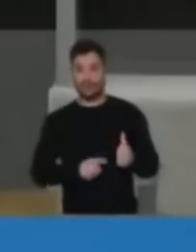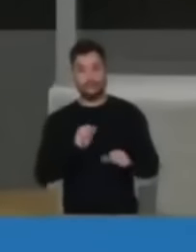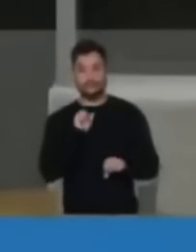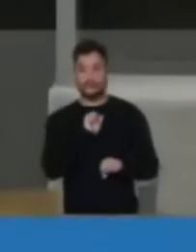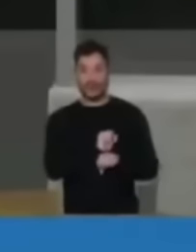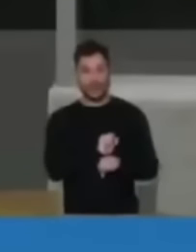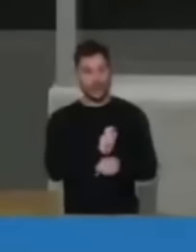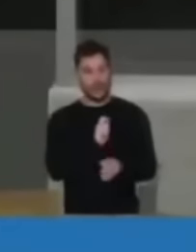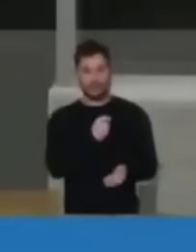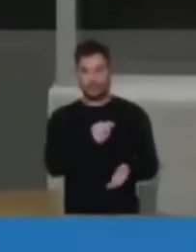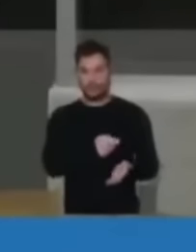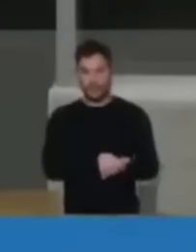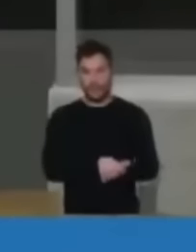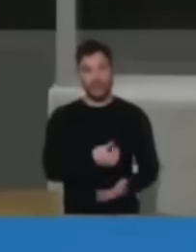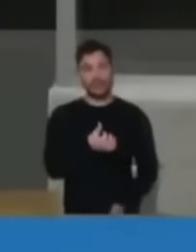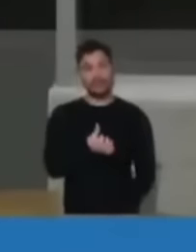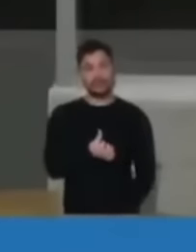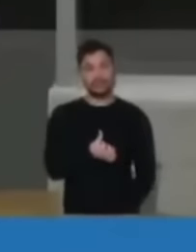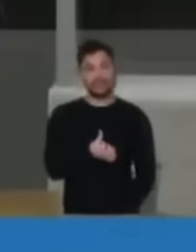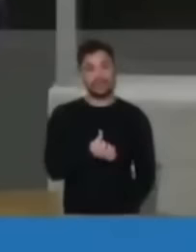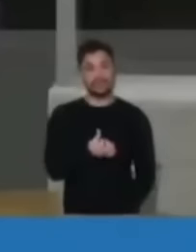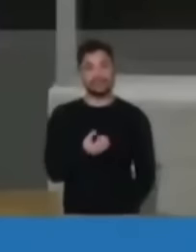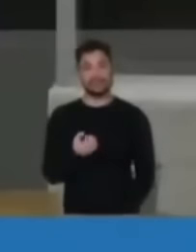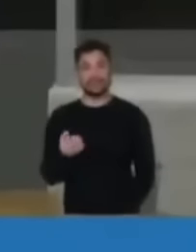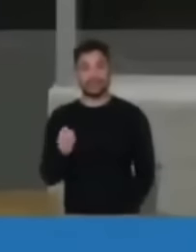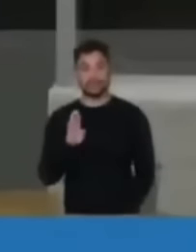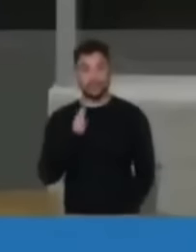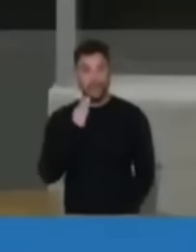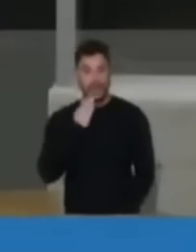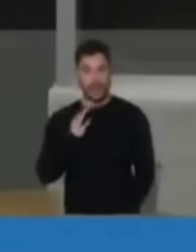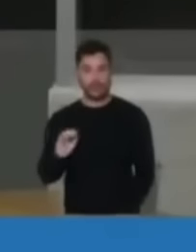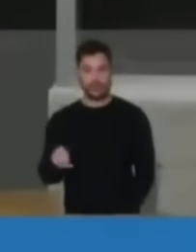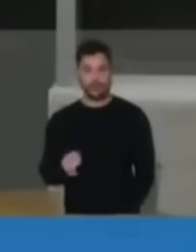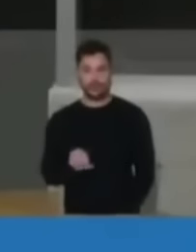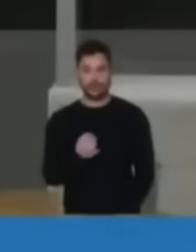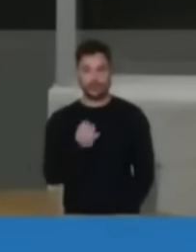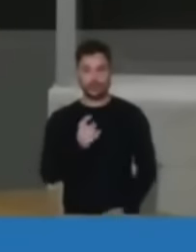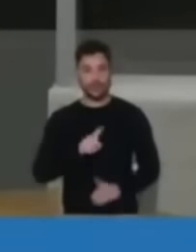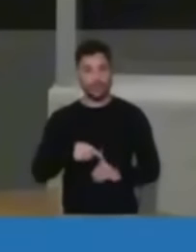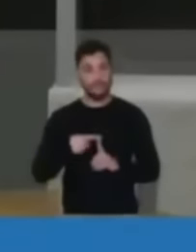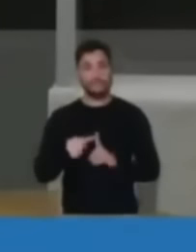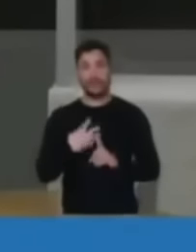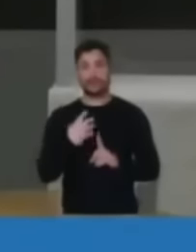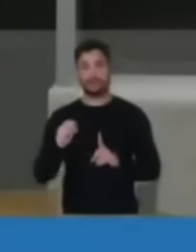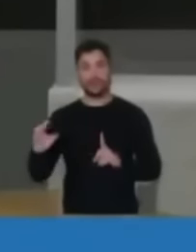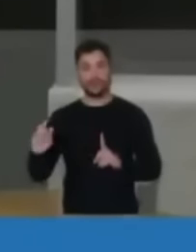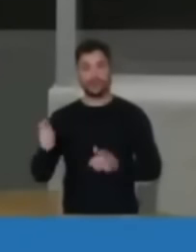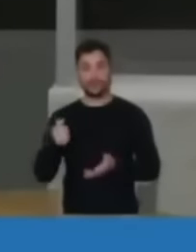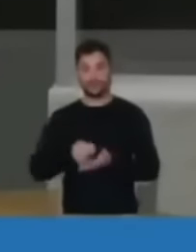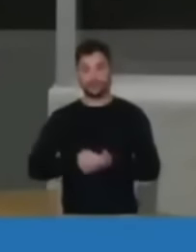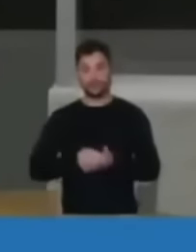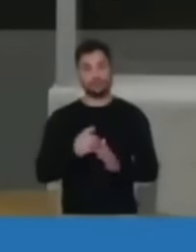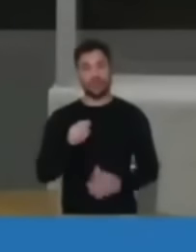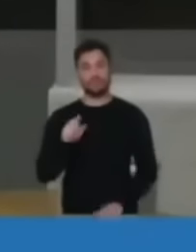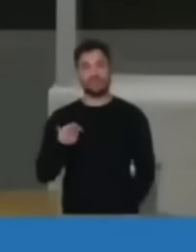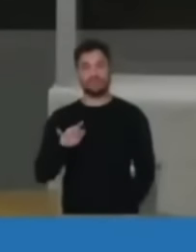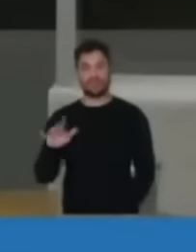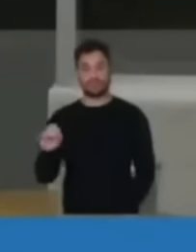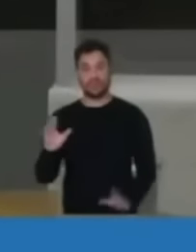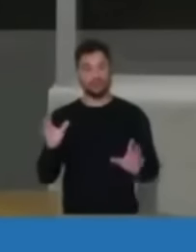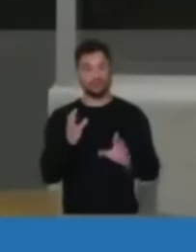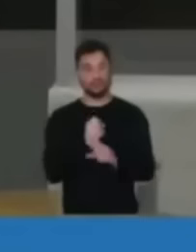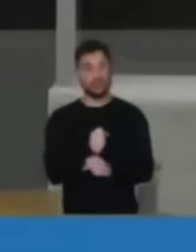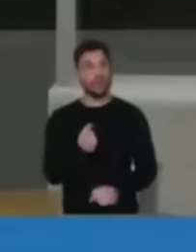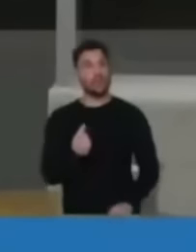brasileira, 600 bi de juros, mais 400 de amortizações, 1 trilhão de reais, e permita mais um